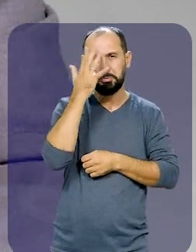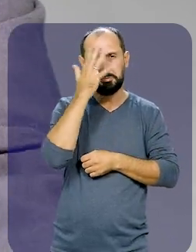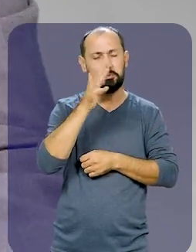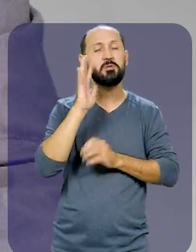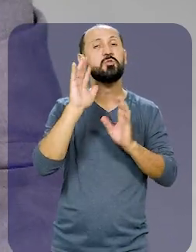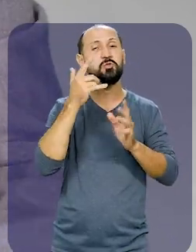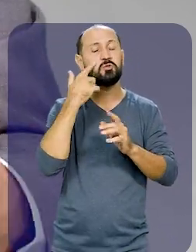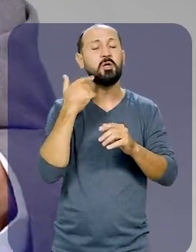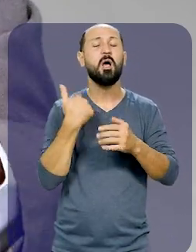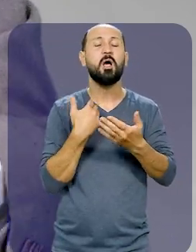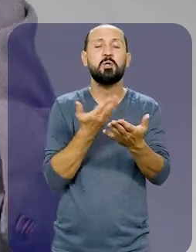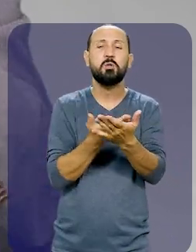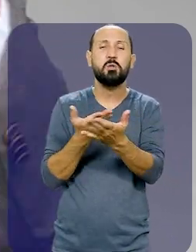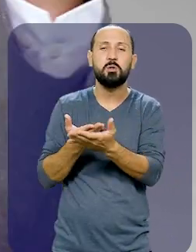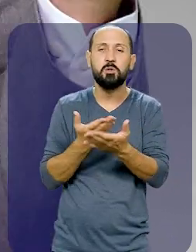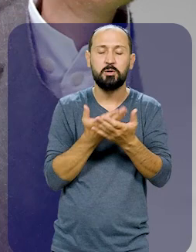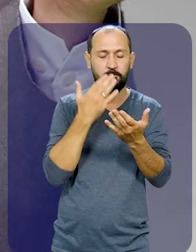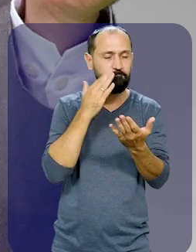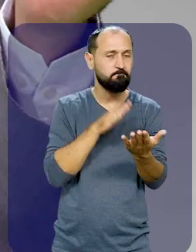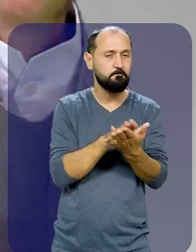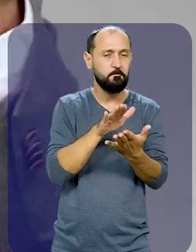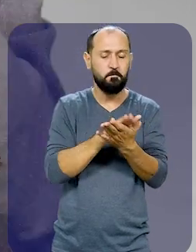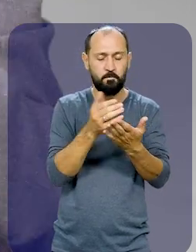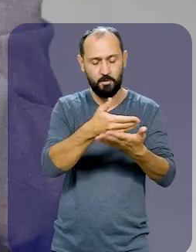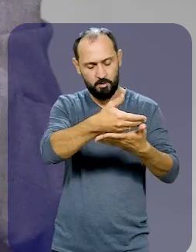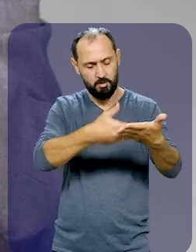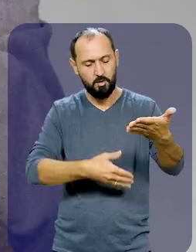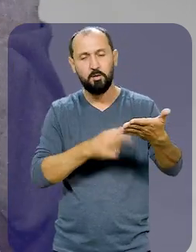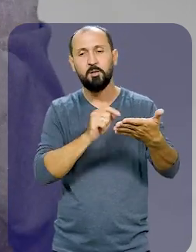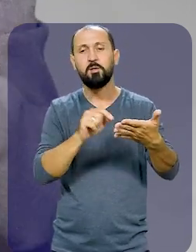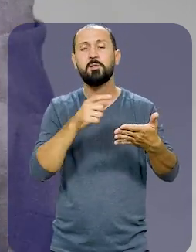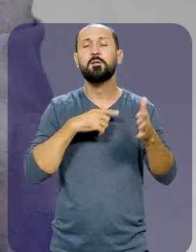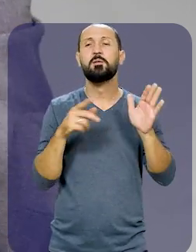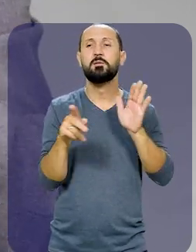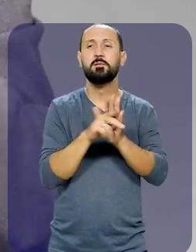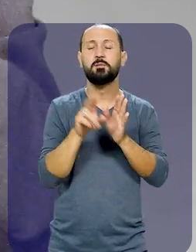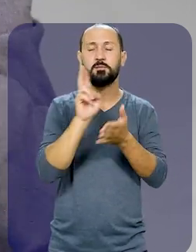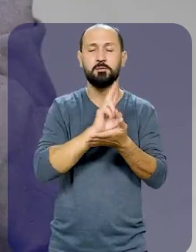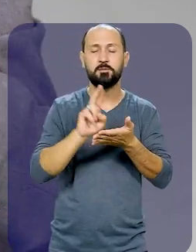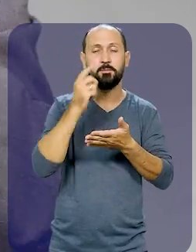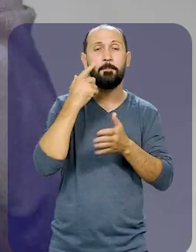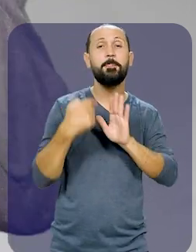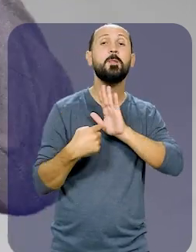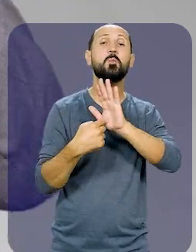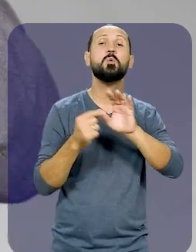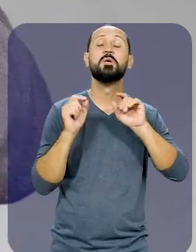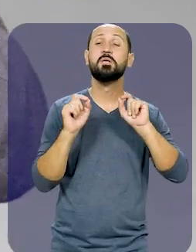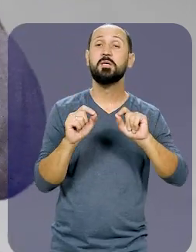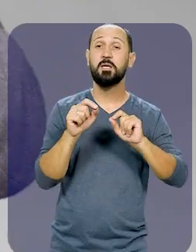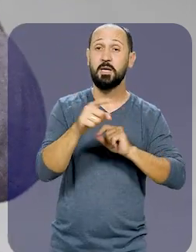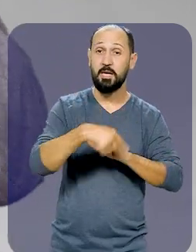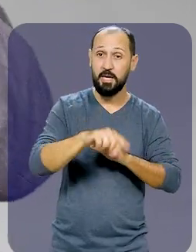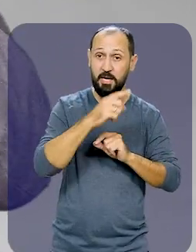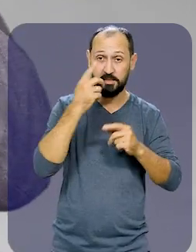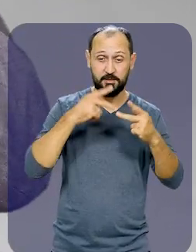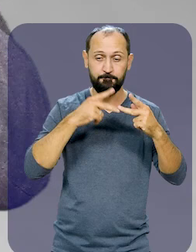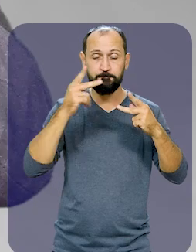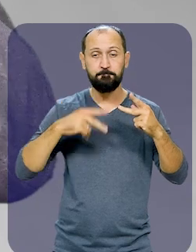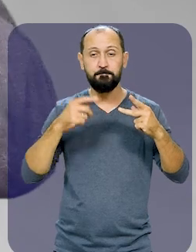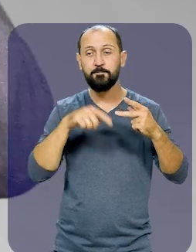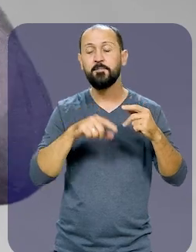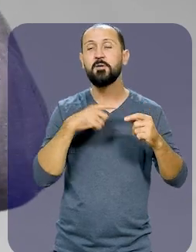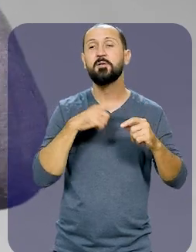temos trabalhos publicados agora recentemente da Universidade de Harvard, mostrando que essa proteína